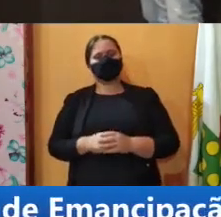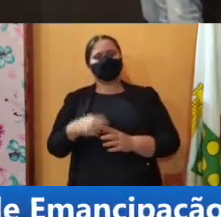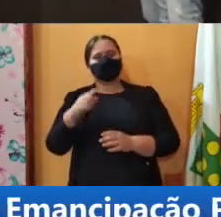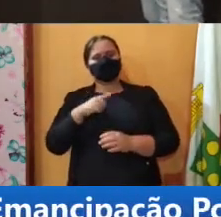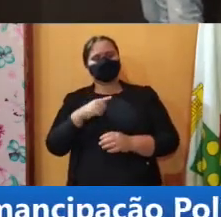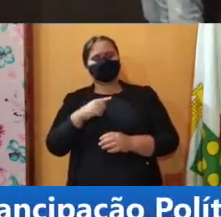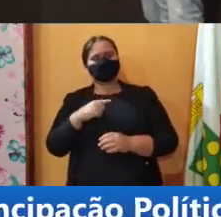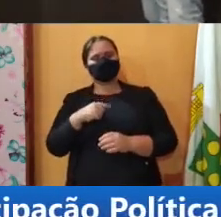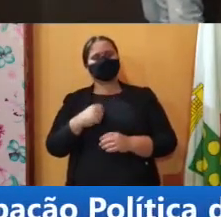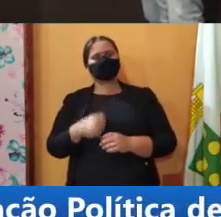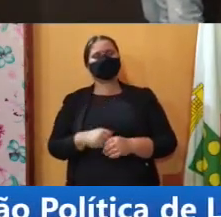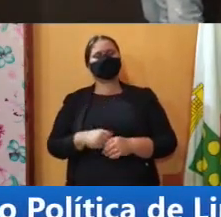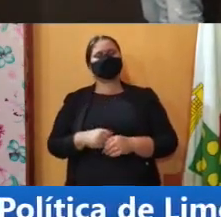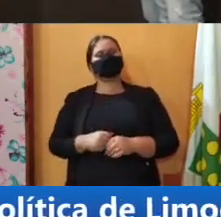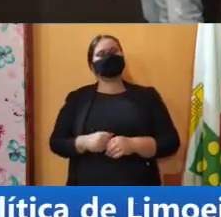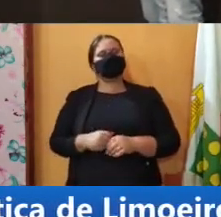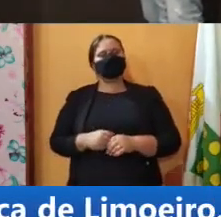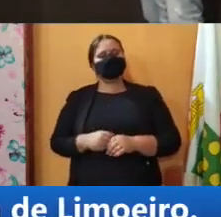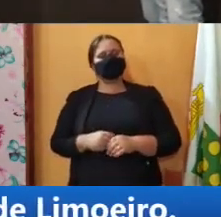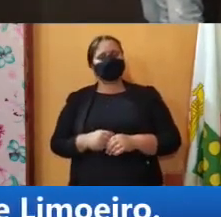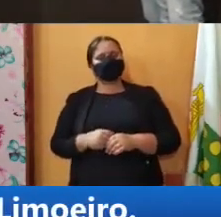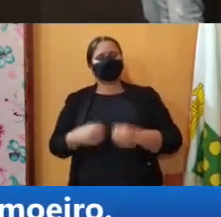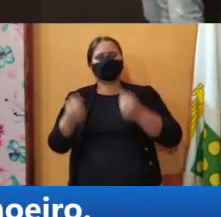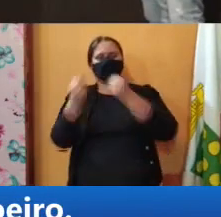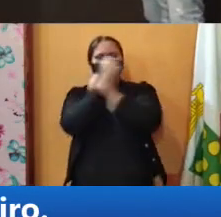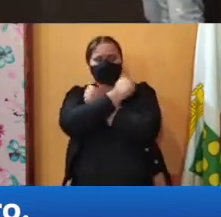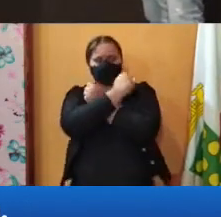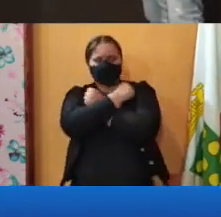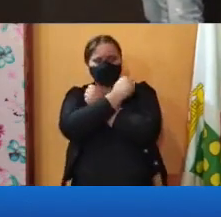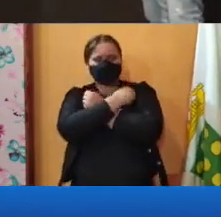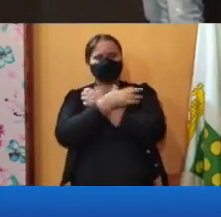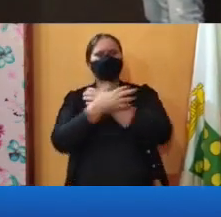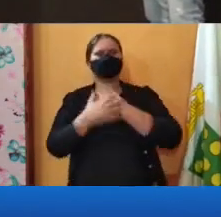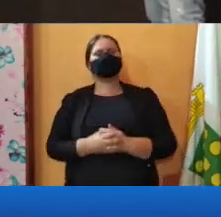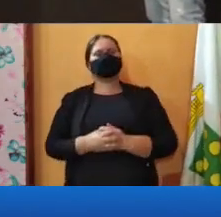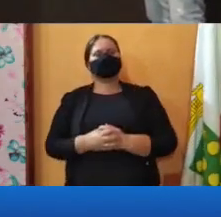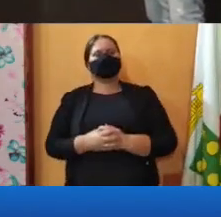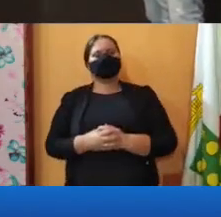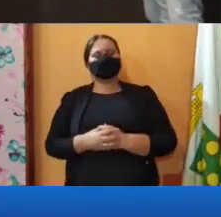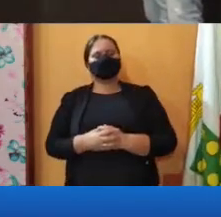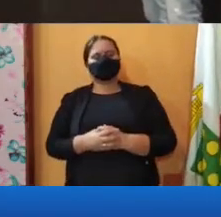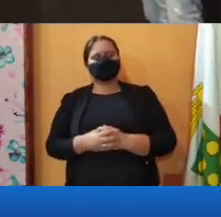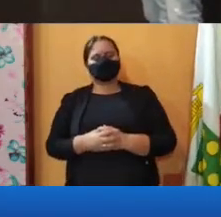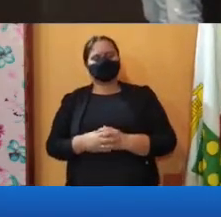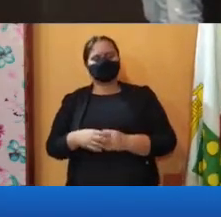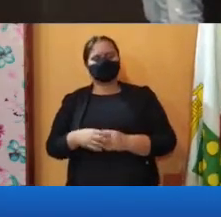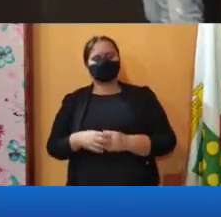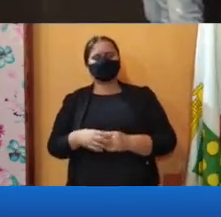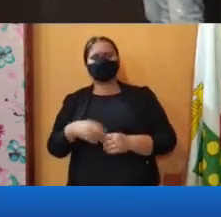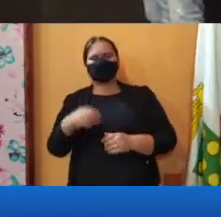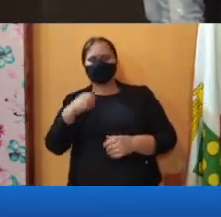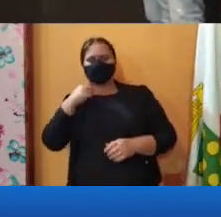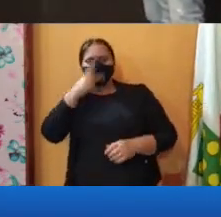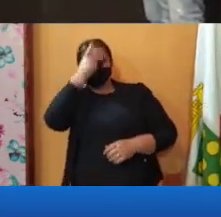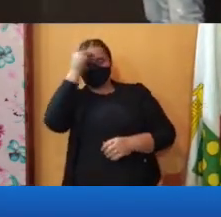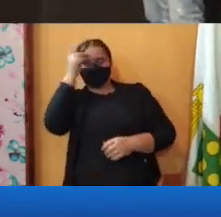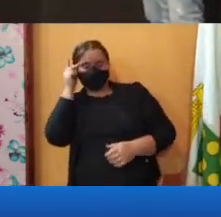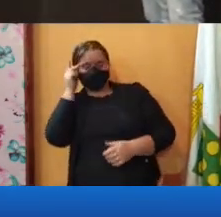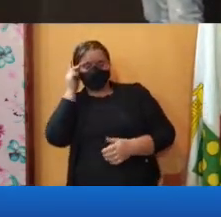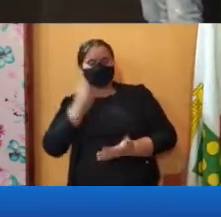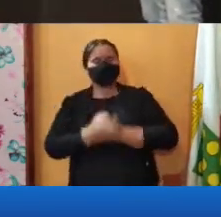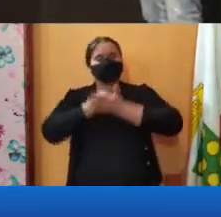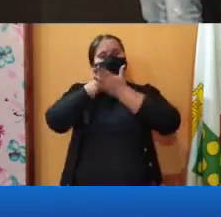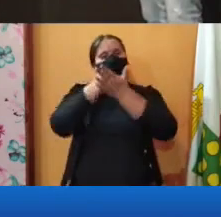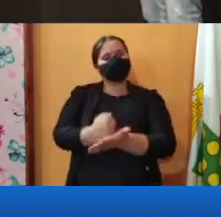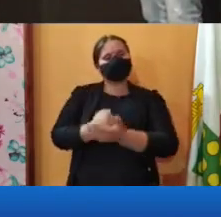Ricardo da Barraca Azul, um forte abraço para Ricardão, que é um abnegado, um cara dedicado, um cara que ama a nossa cidade, está